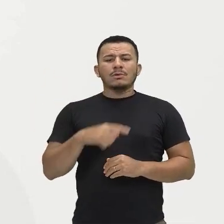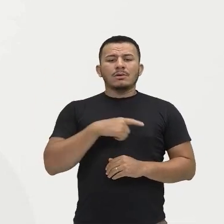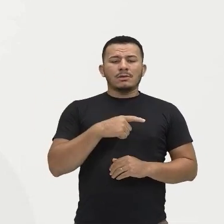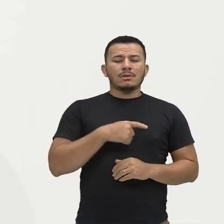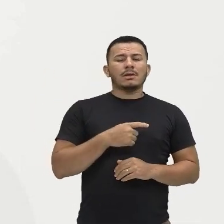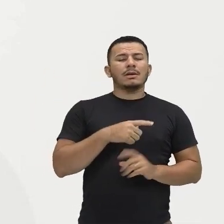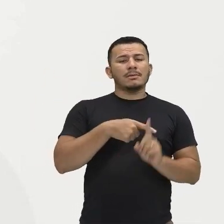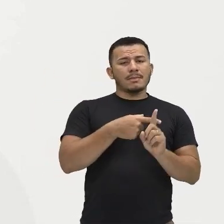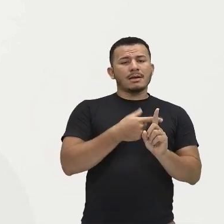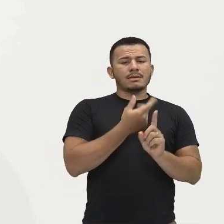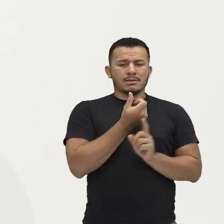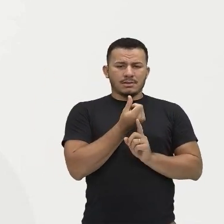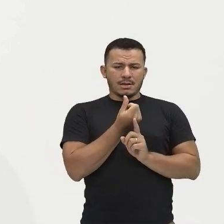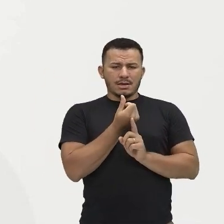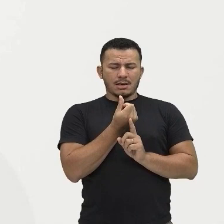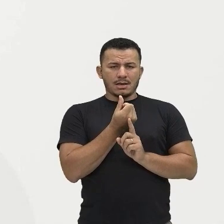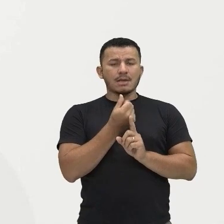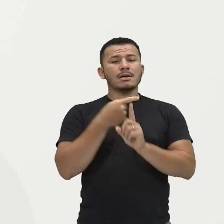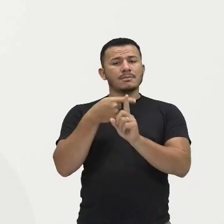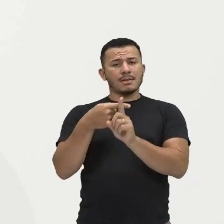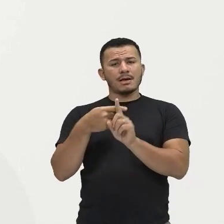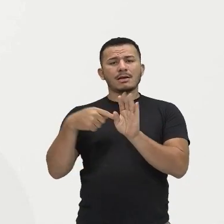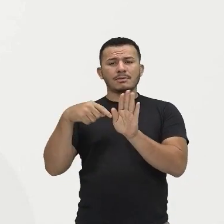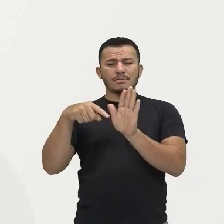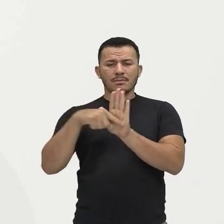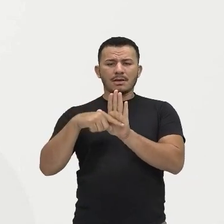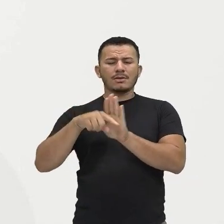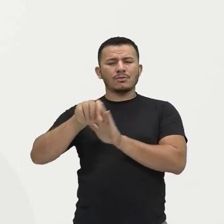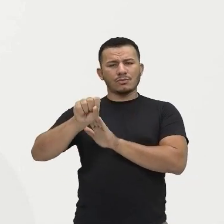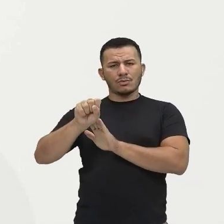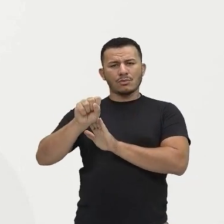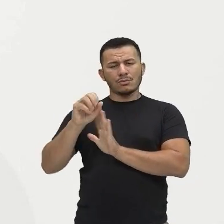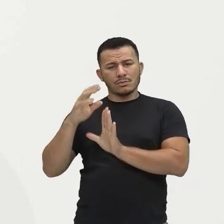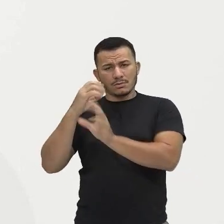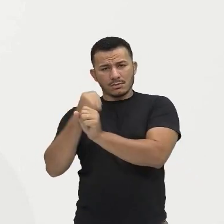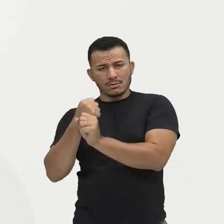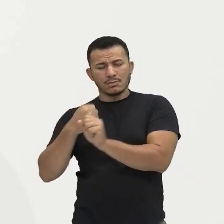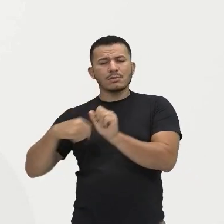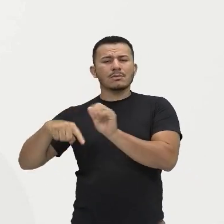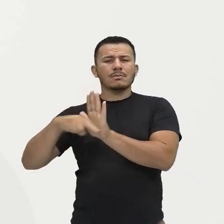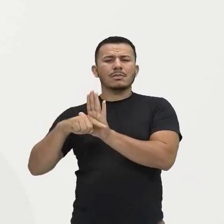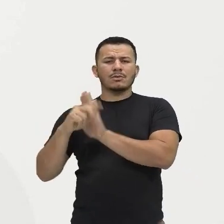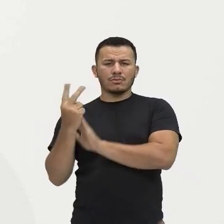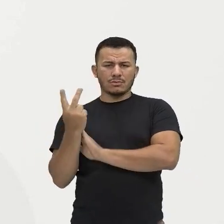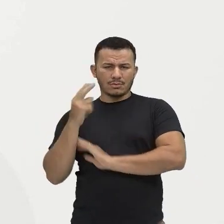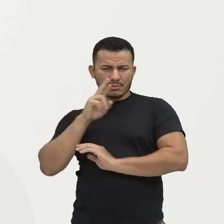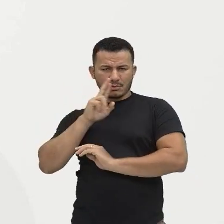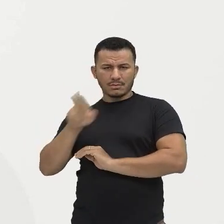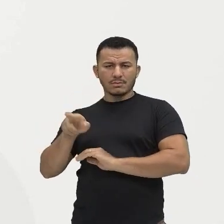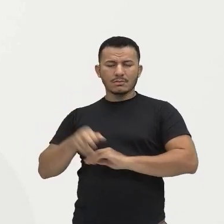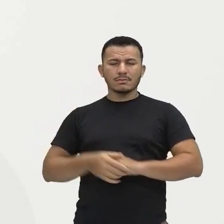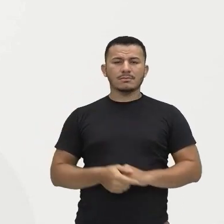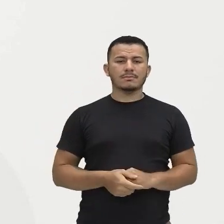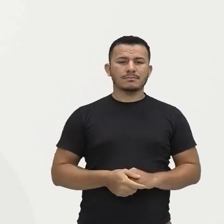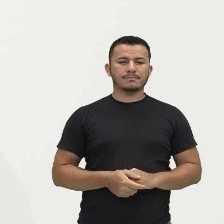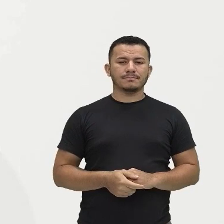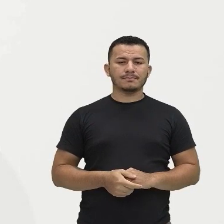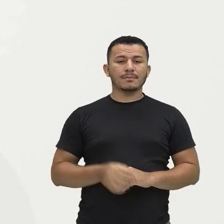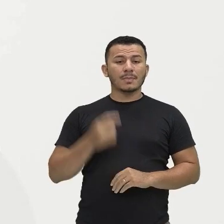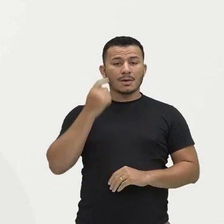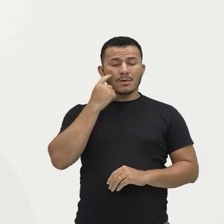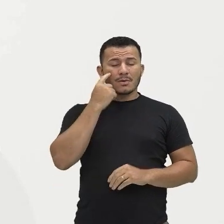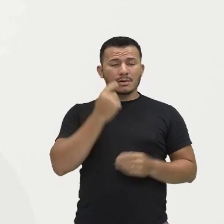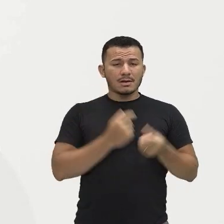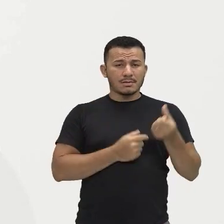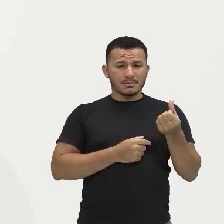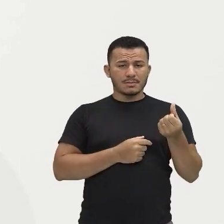6, mais menos 8, ó, chegando a menos 2. Então, olha onde eu estava, né?